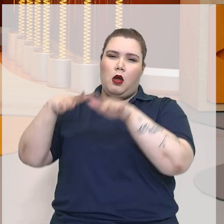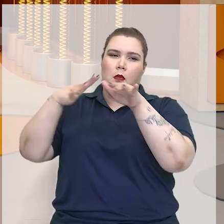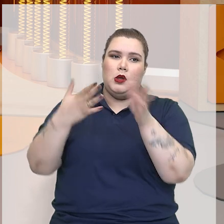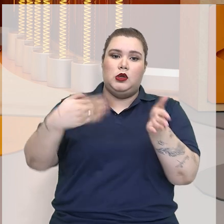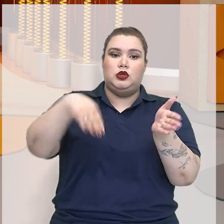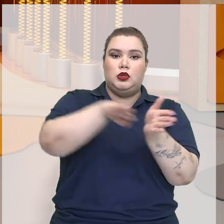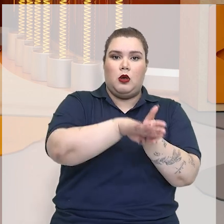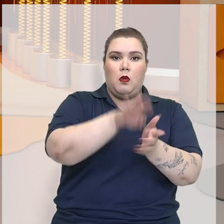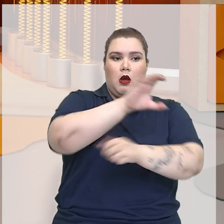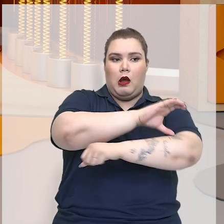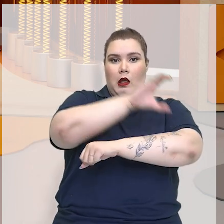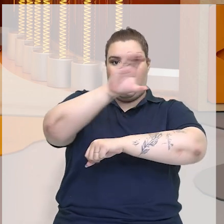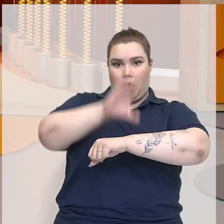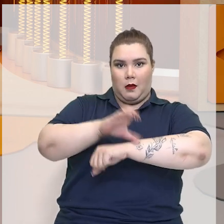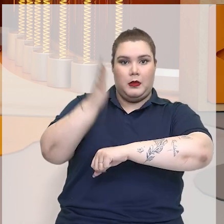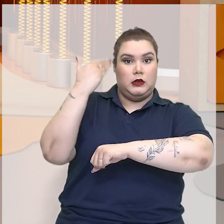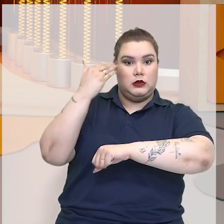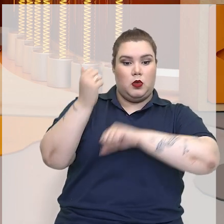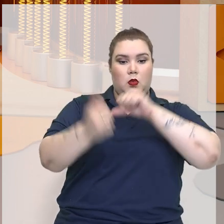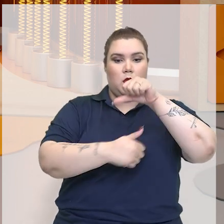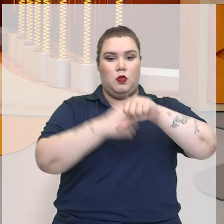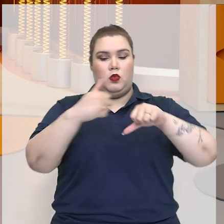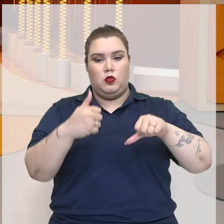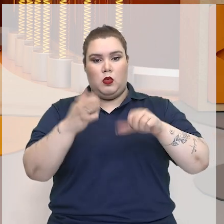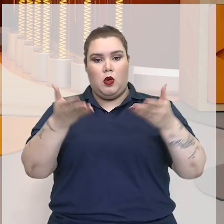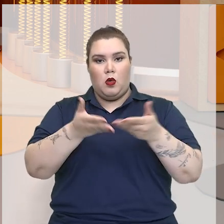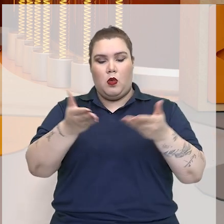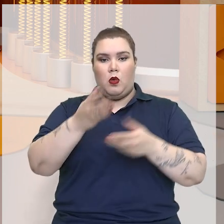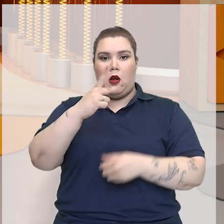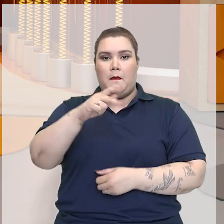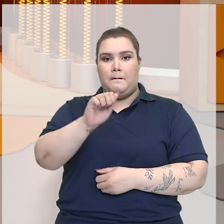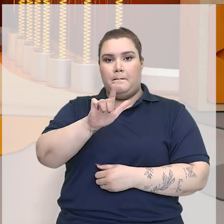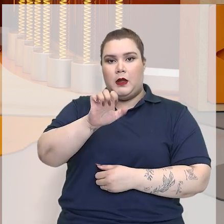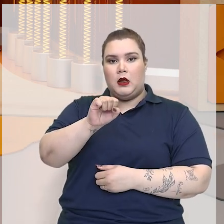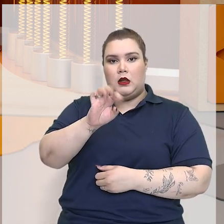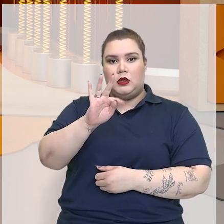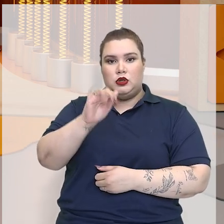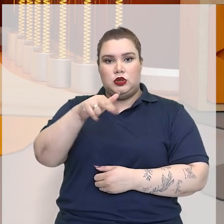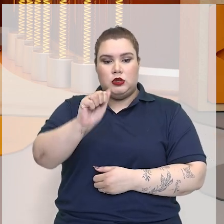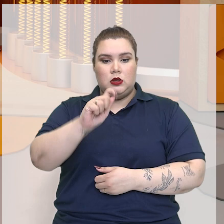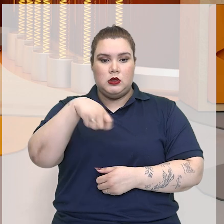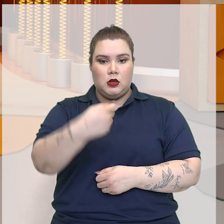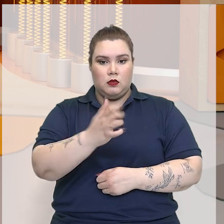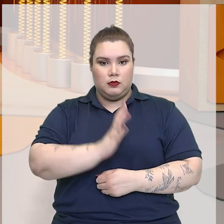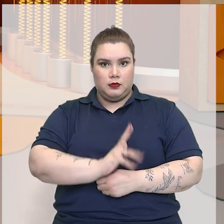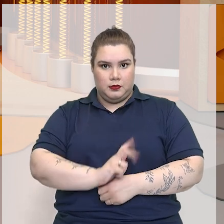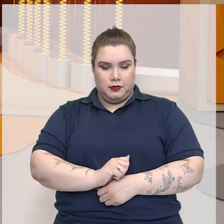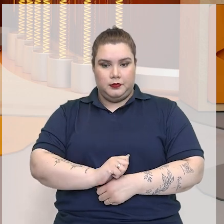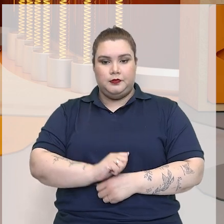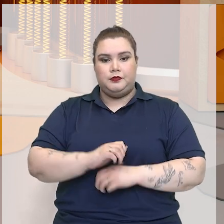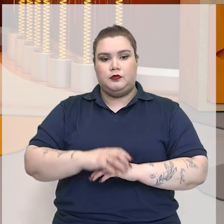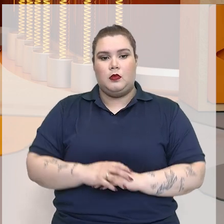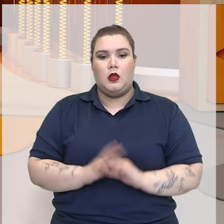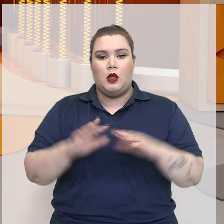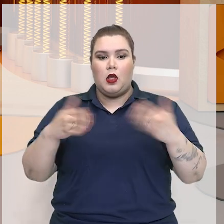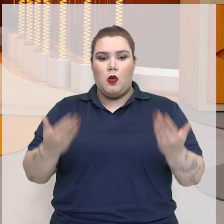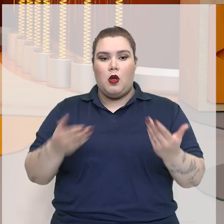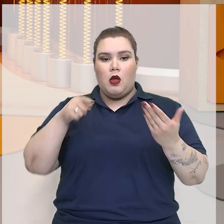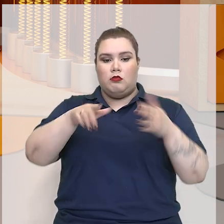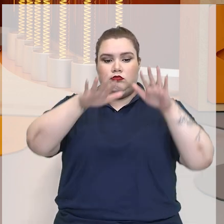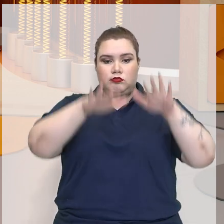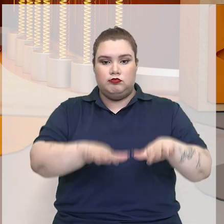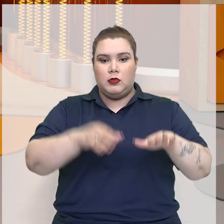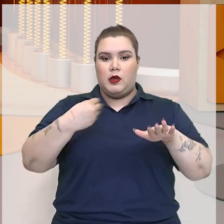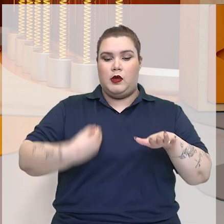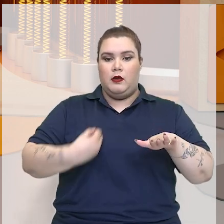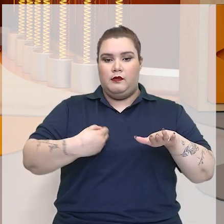de Palestina. Os hebreus se fixaram na região do Vale do Rio Jordão, que